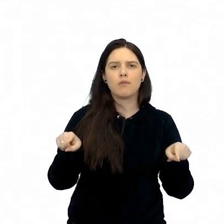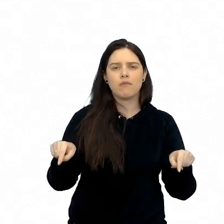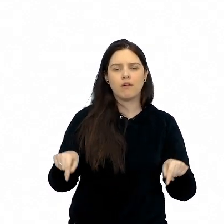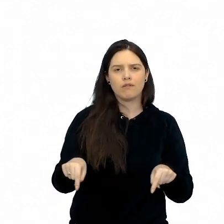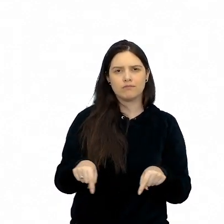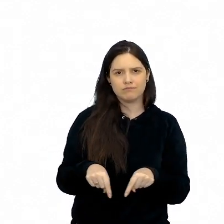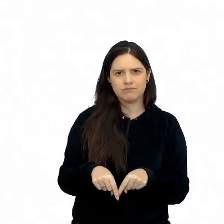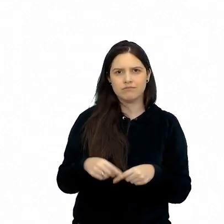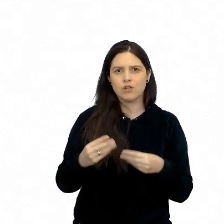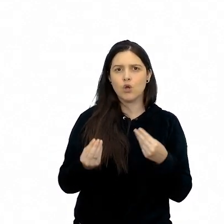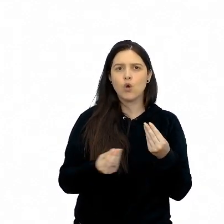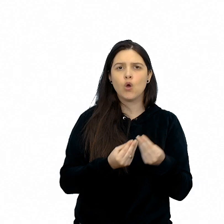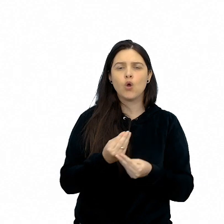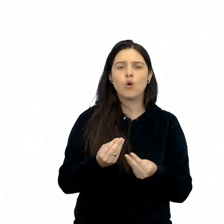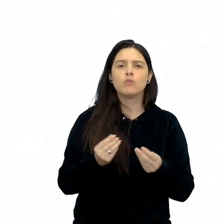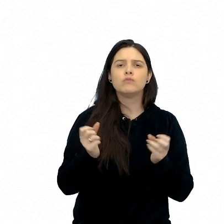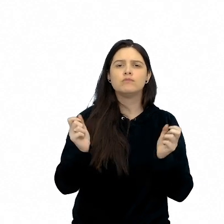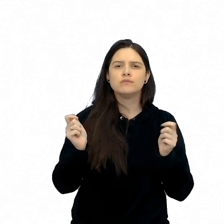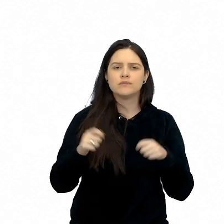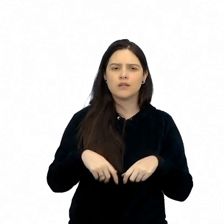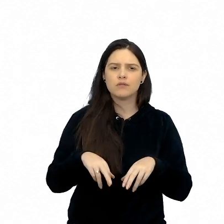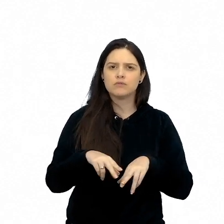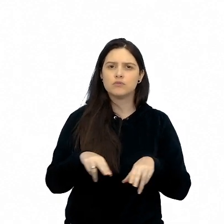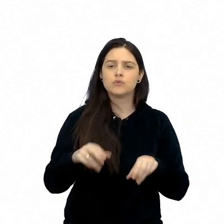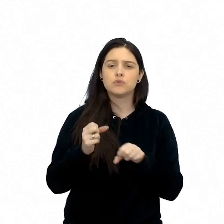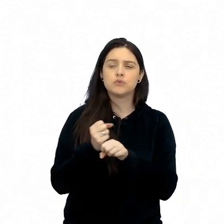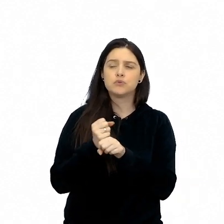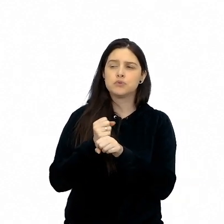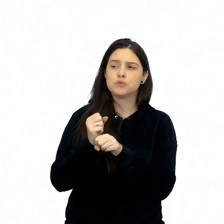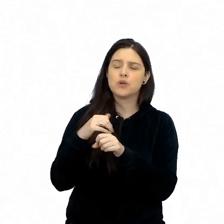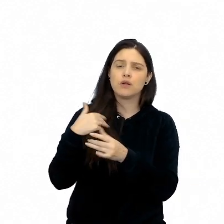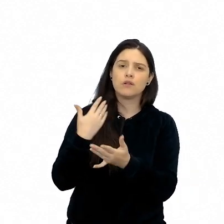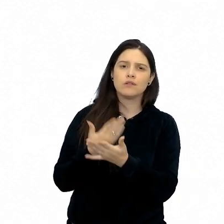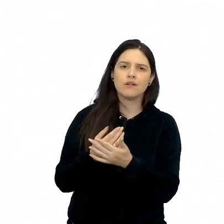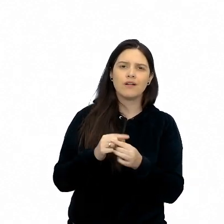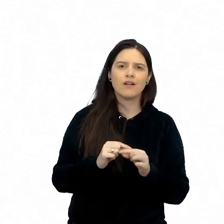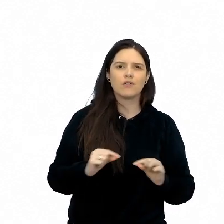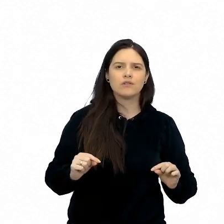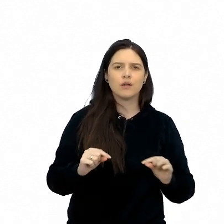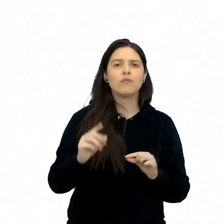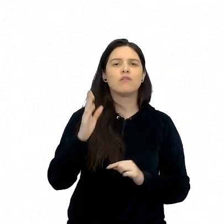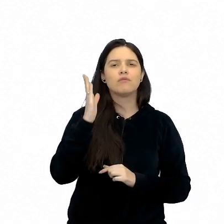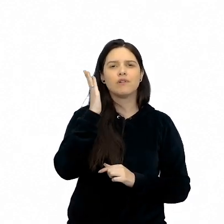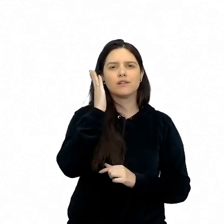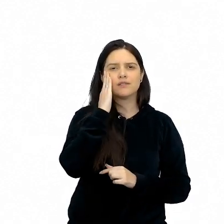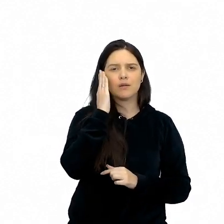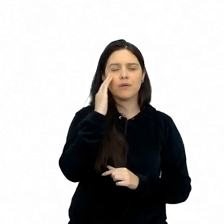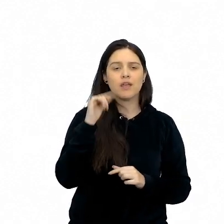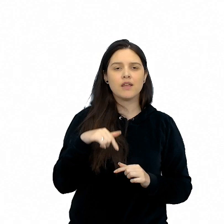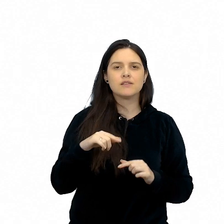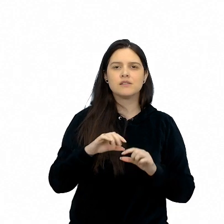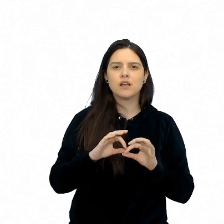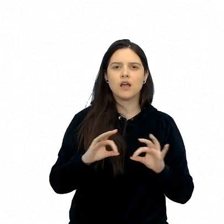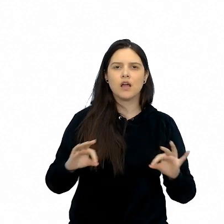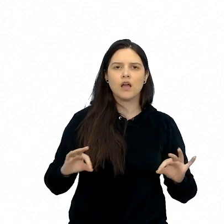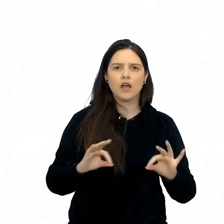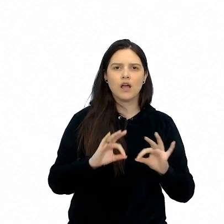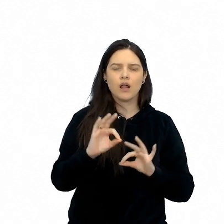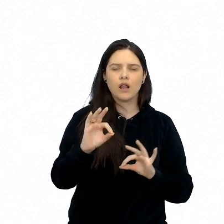medidas de mesmo tamanho. Por quê? Se ele sabe que os ângulos são de mesmo tamanho, ele já vai saber que este ângulo aqui é um